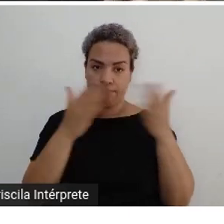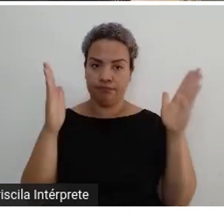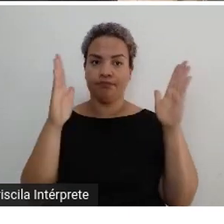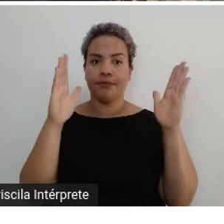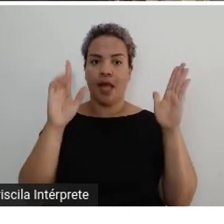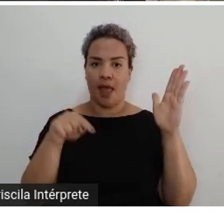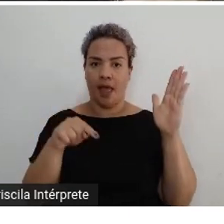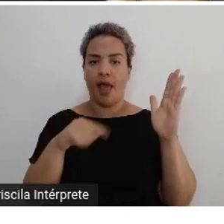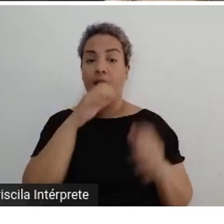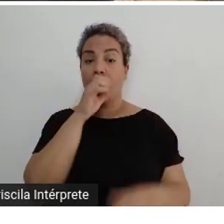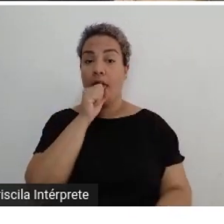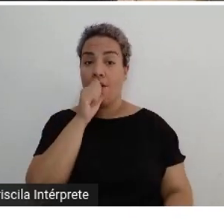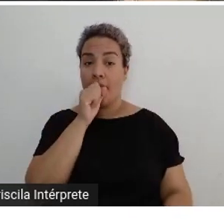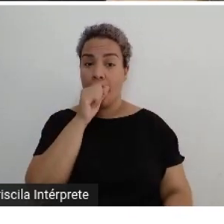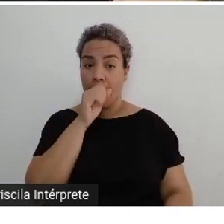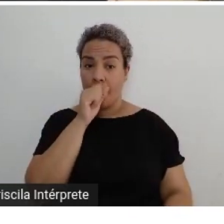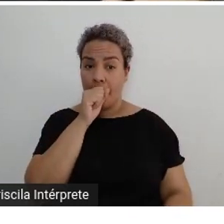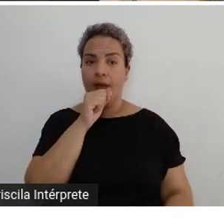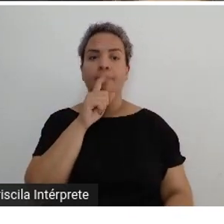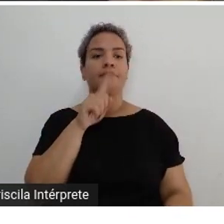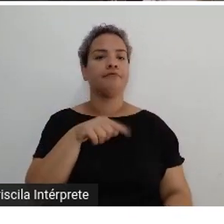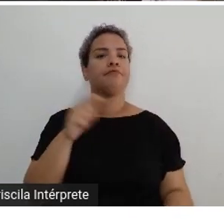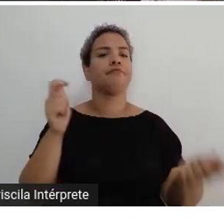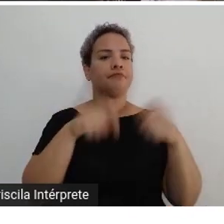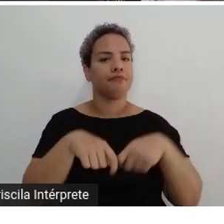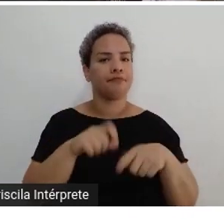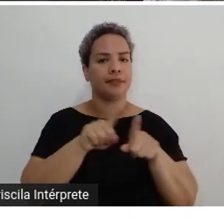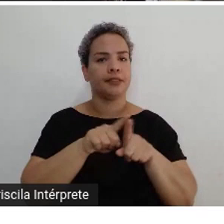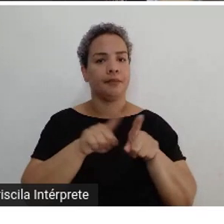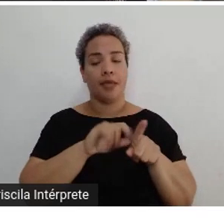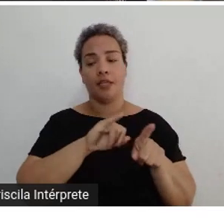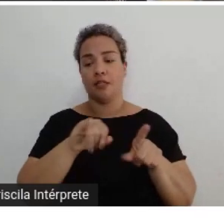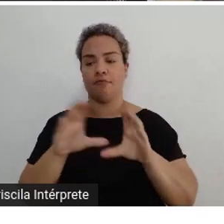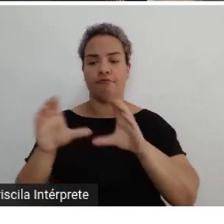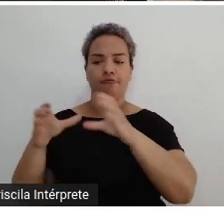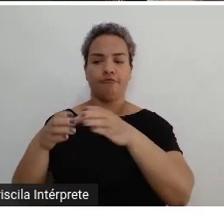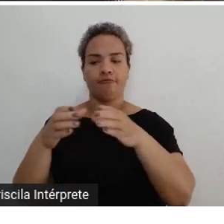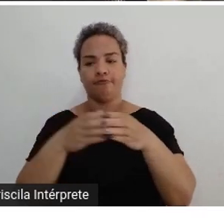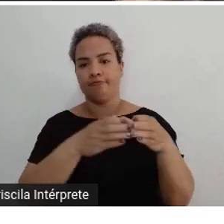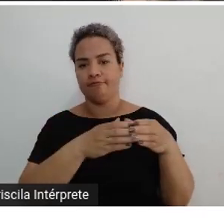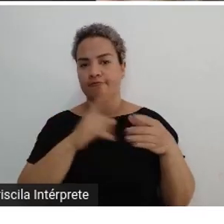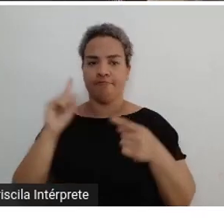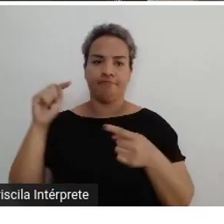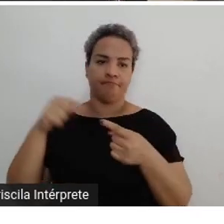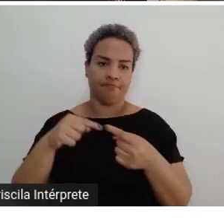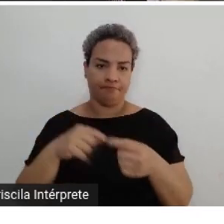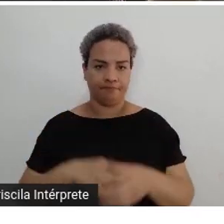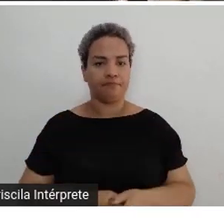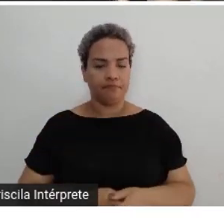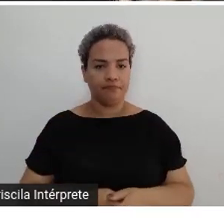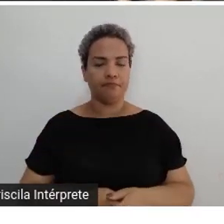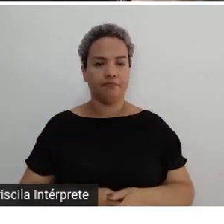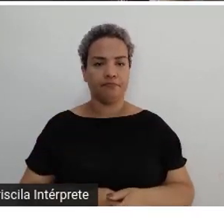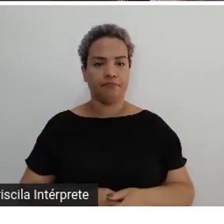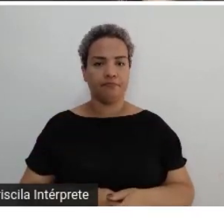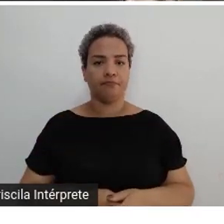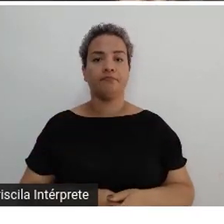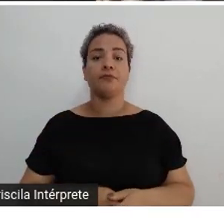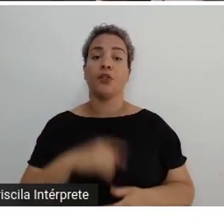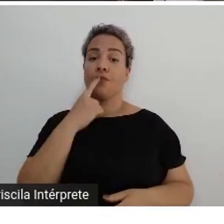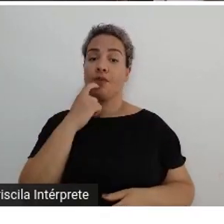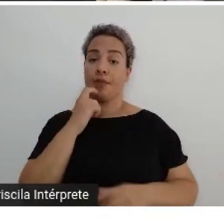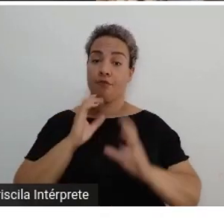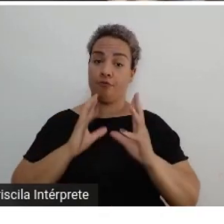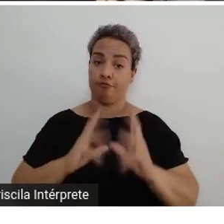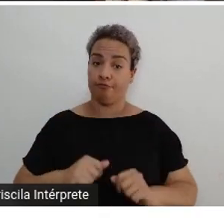No laranjado, a possibilidade de segregação dessa intenção. No vermelho, higienização, vai